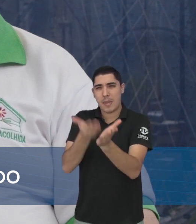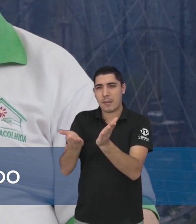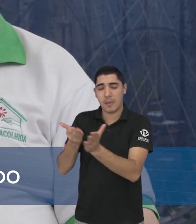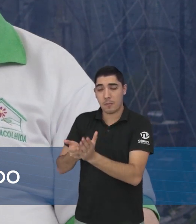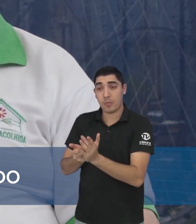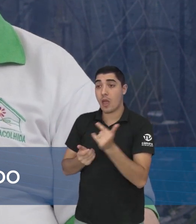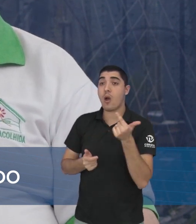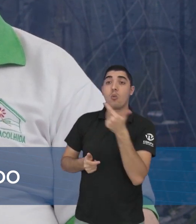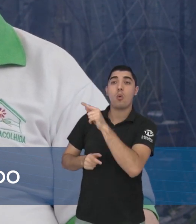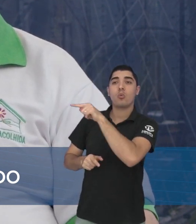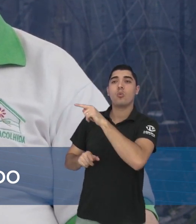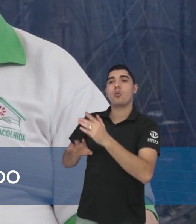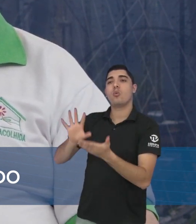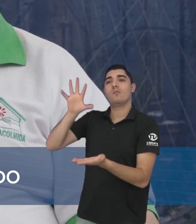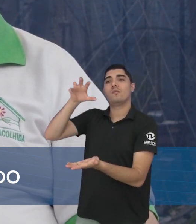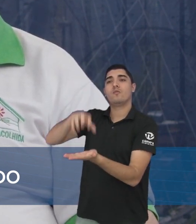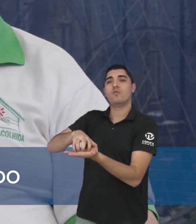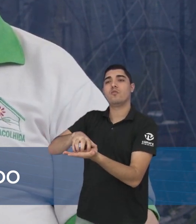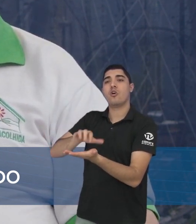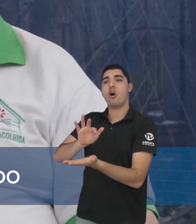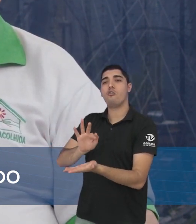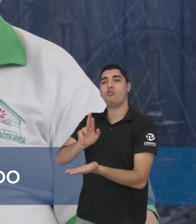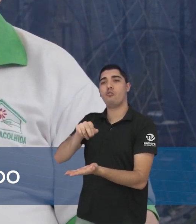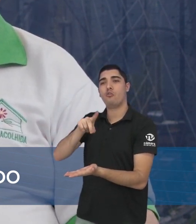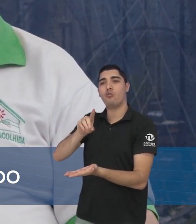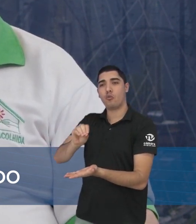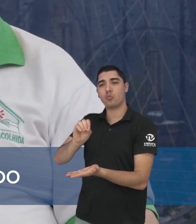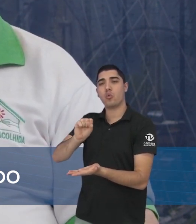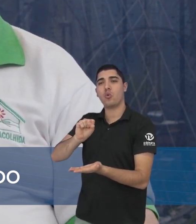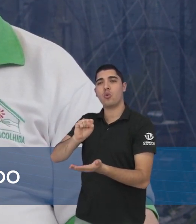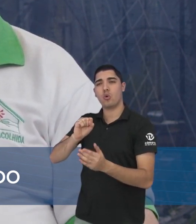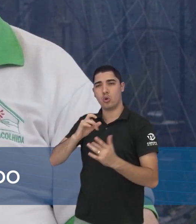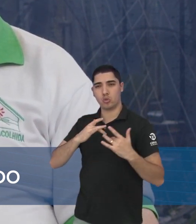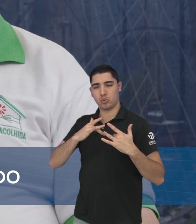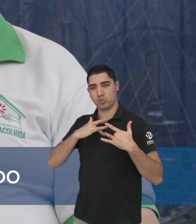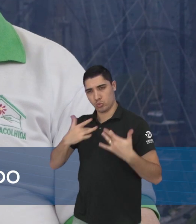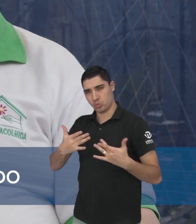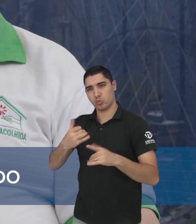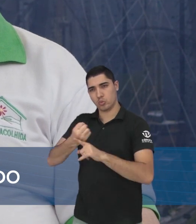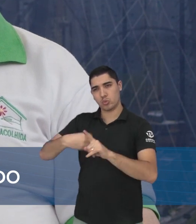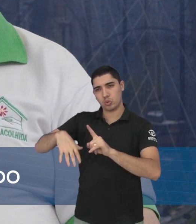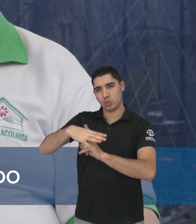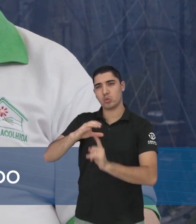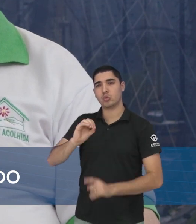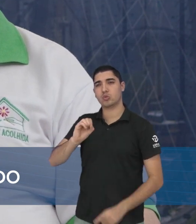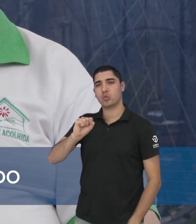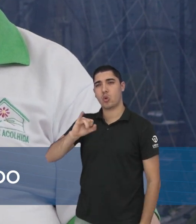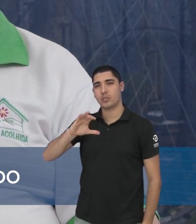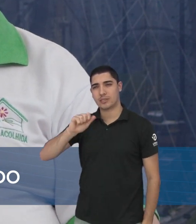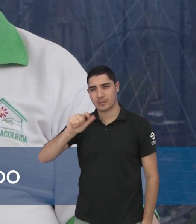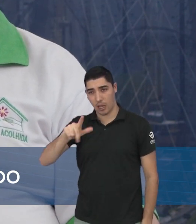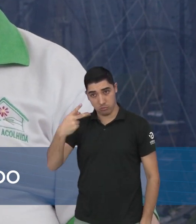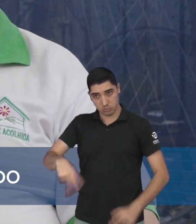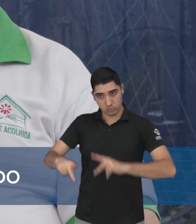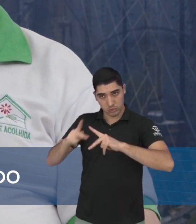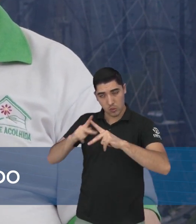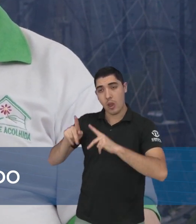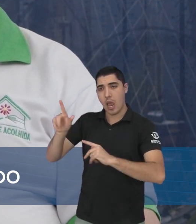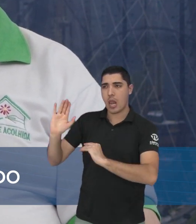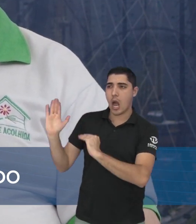Aí o Fundo Social, né, de São José dos Campos, Fundo de Solidariedade, nos deu o apoio que a gente